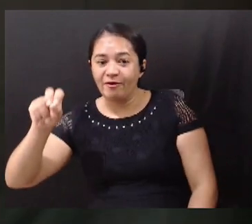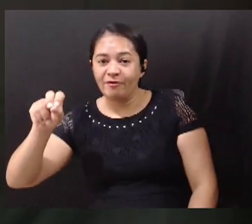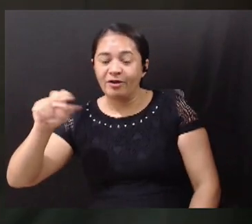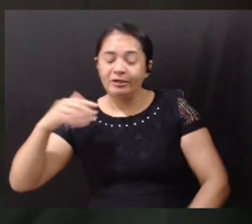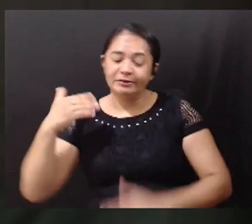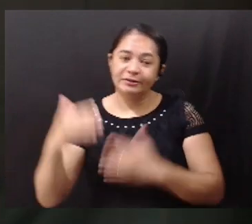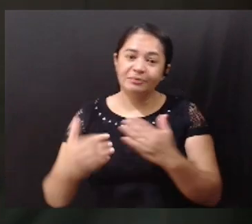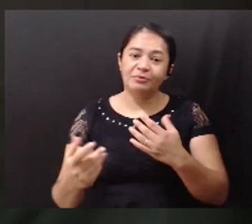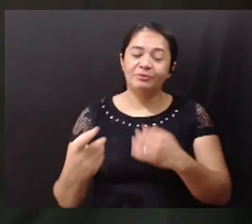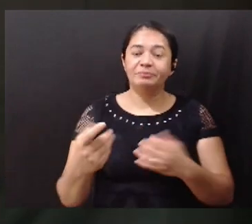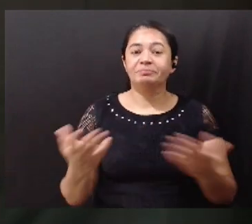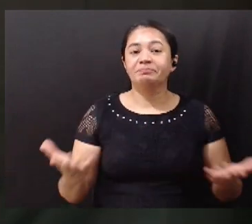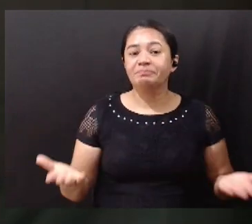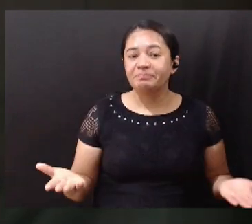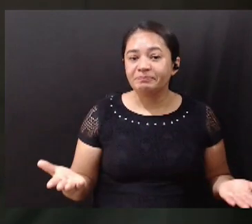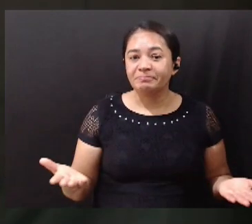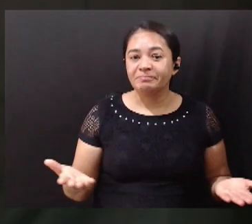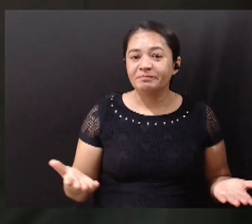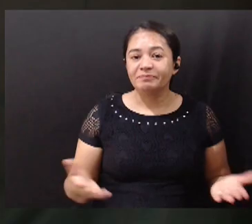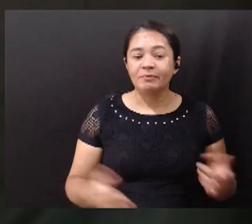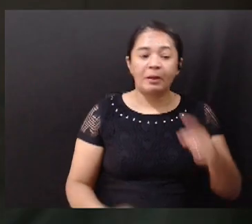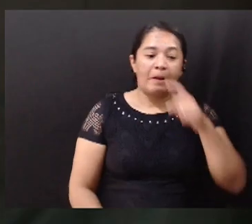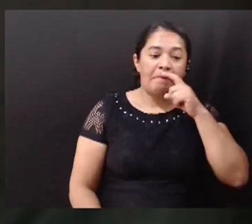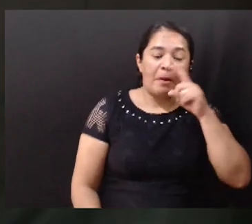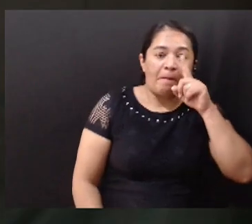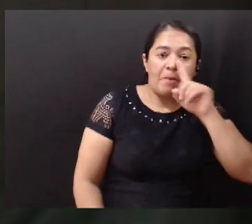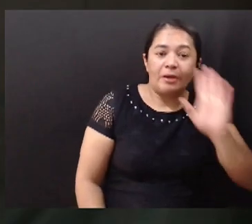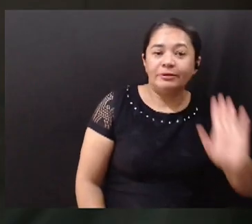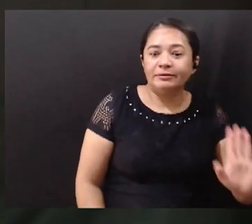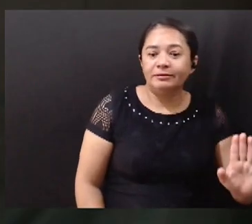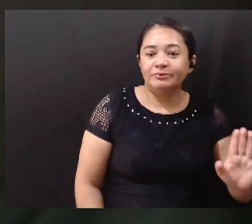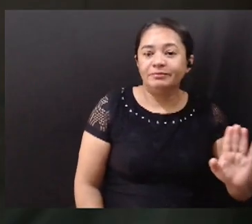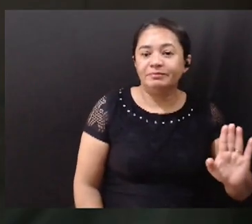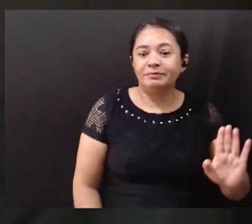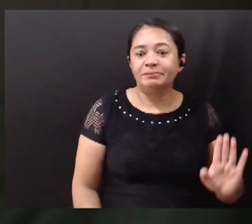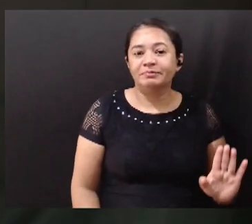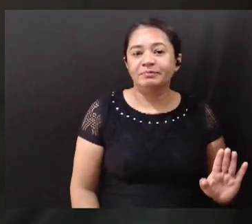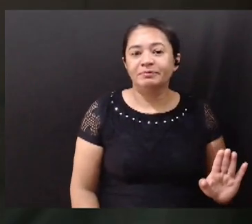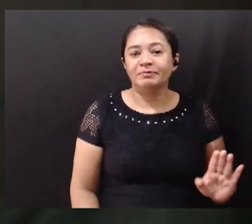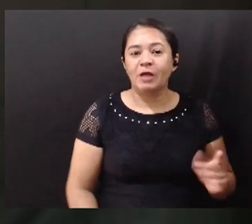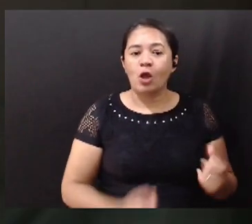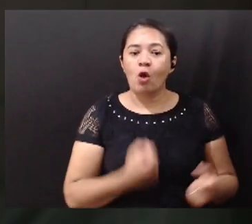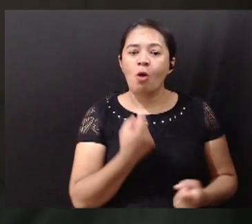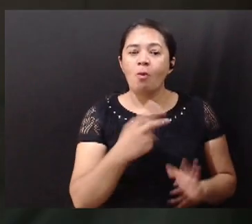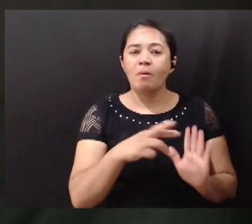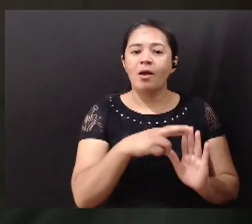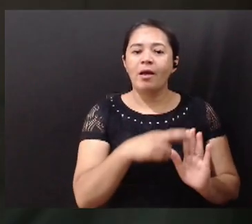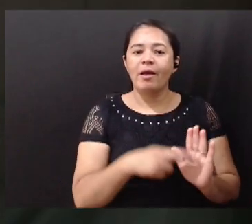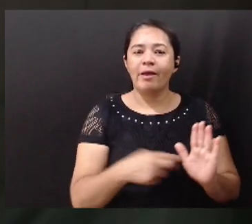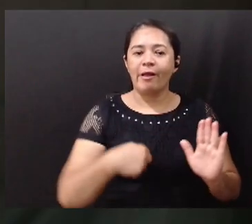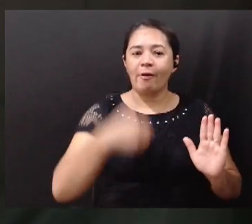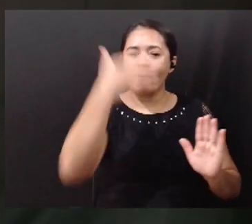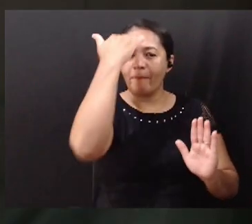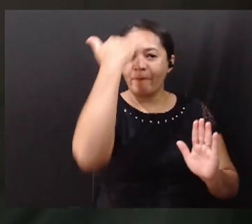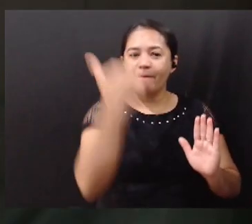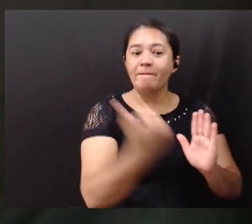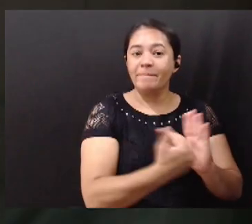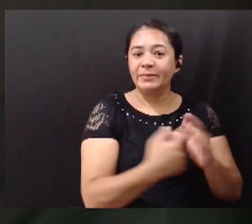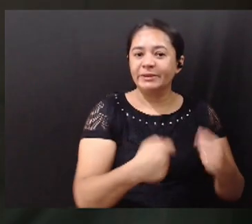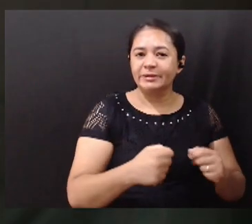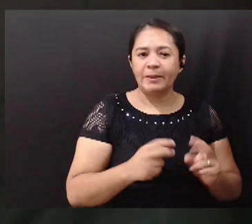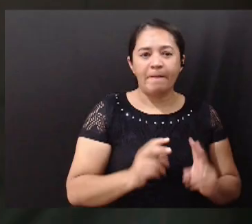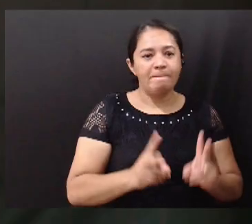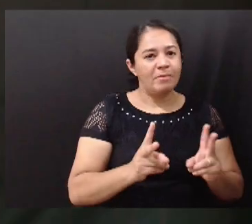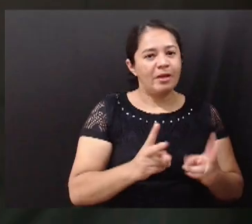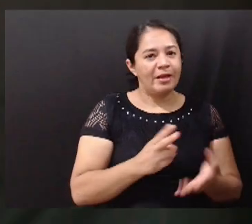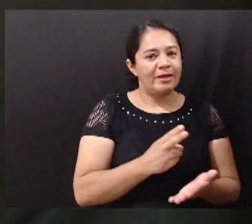da avó. Na mãe e no pai, eu tenho algumas regras a serem seguidas mesmo estando de férias. Agora,